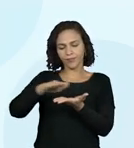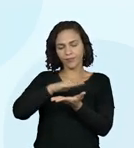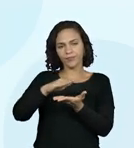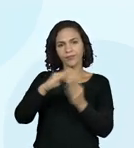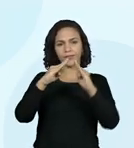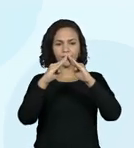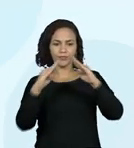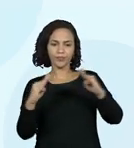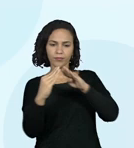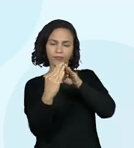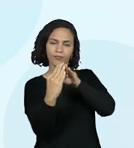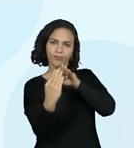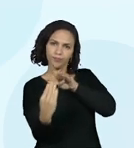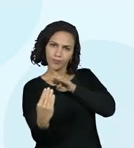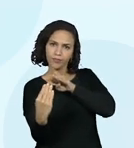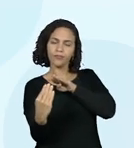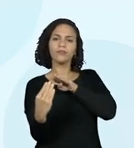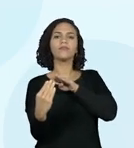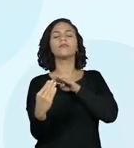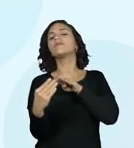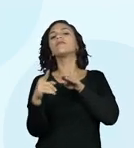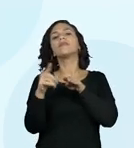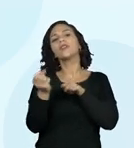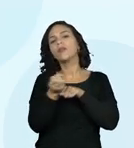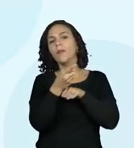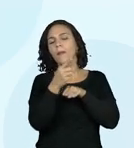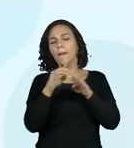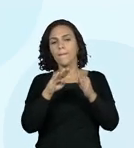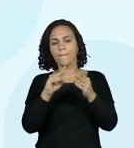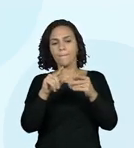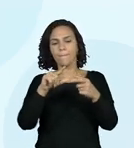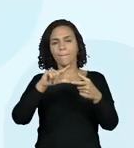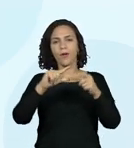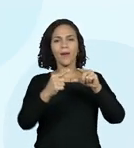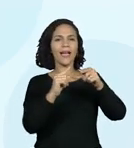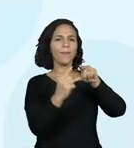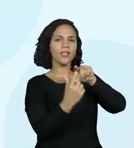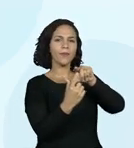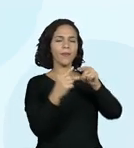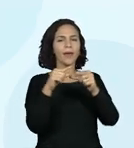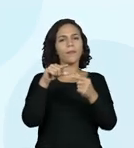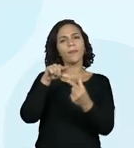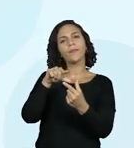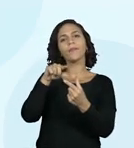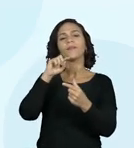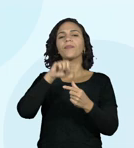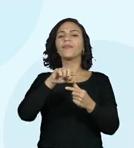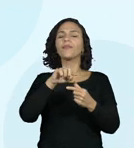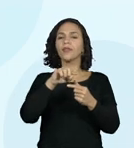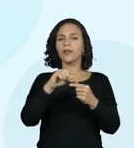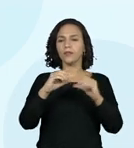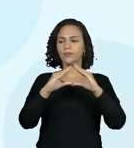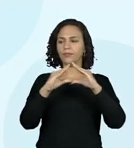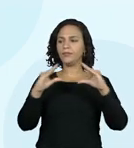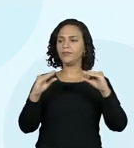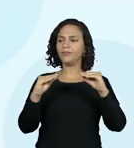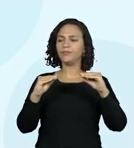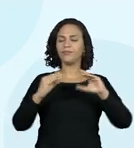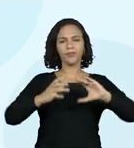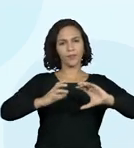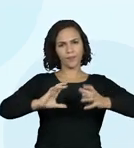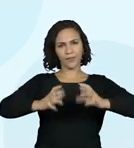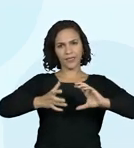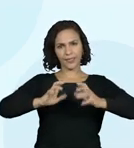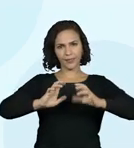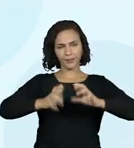dos prismas e das pirâmides. A próxima habilidade, identificar as regularidades na contagem de